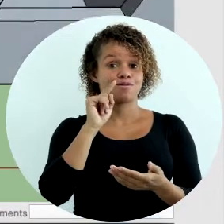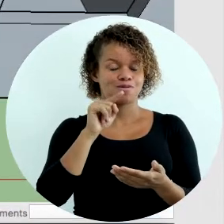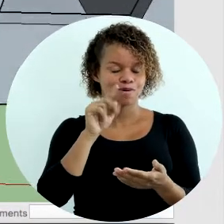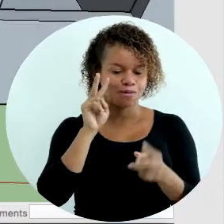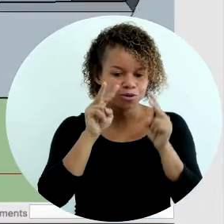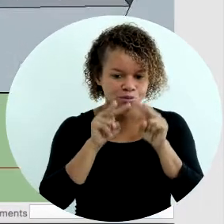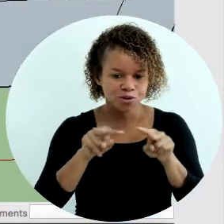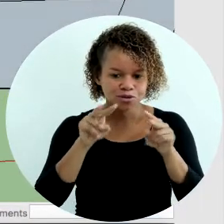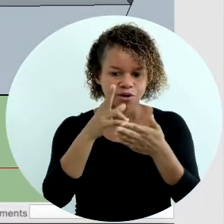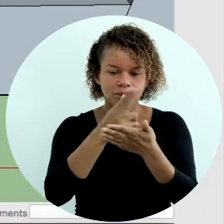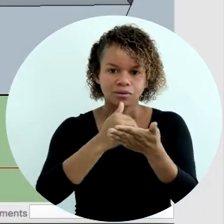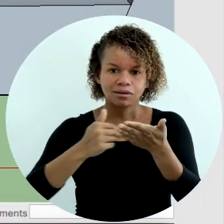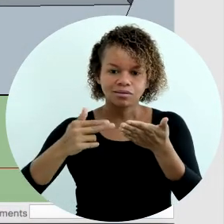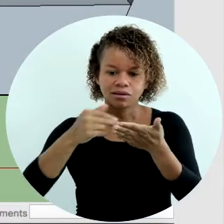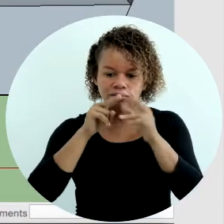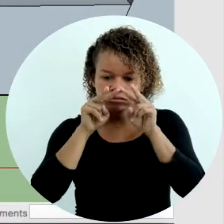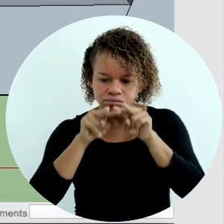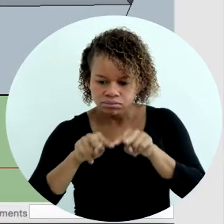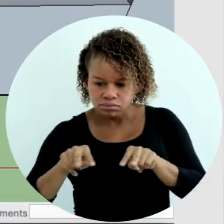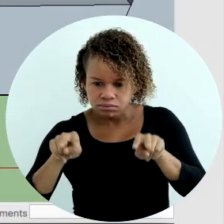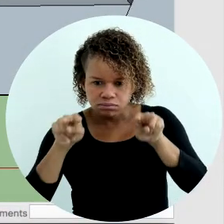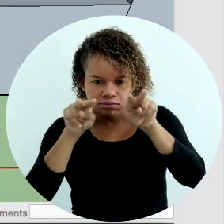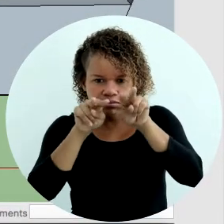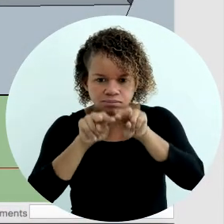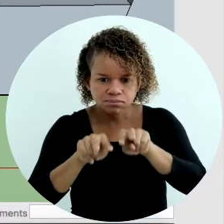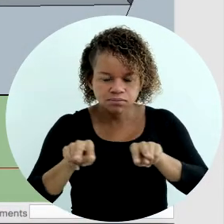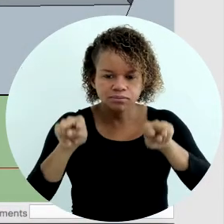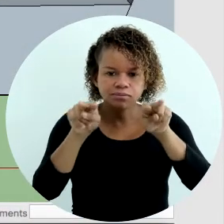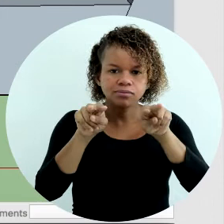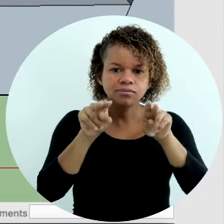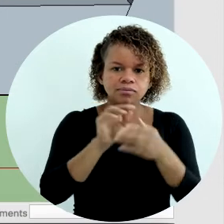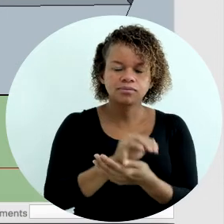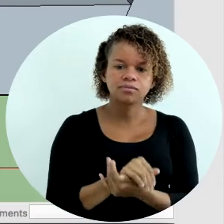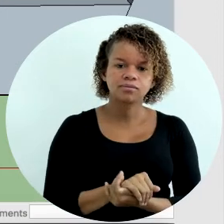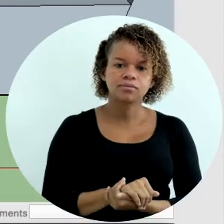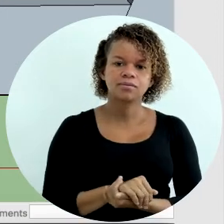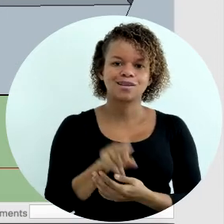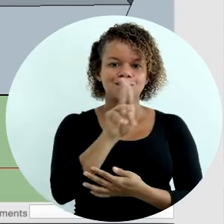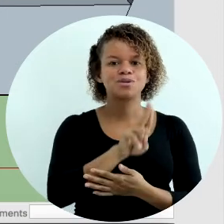E com o Orbit eu posso ver esse desenho e,